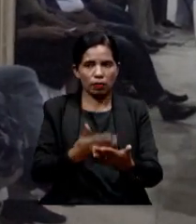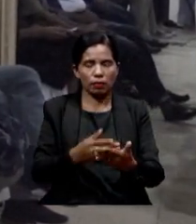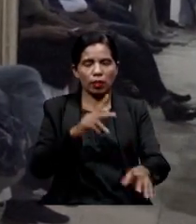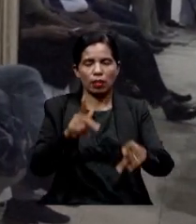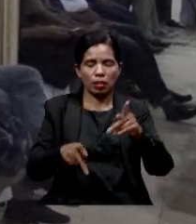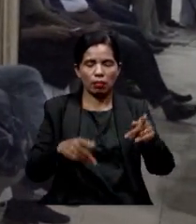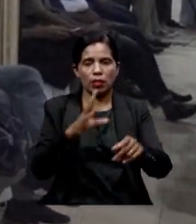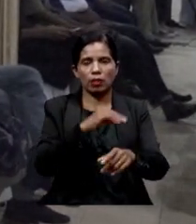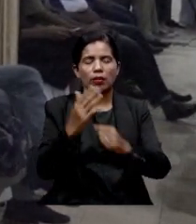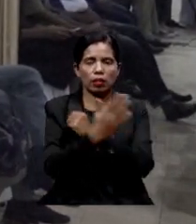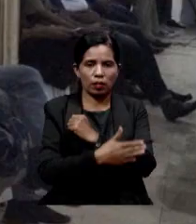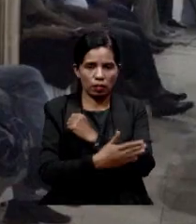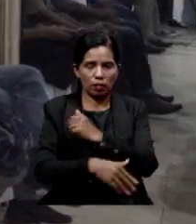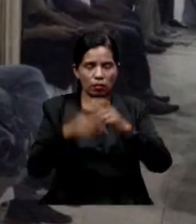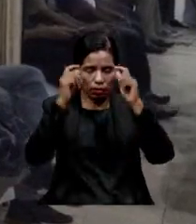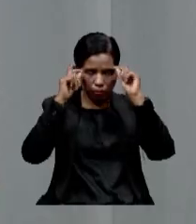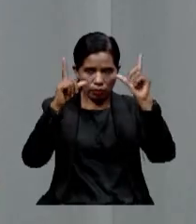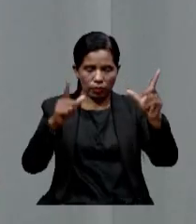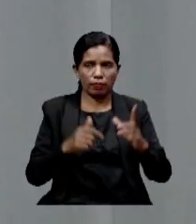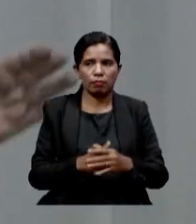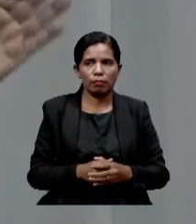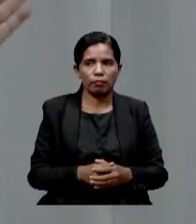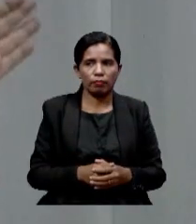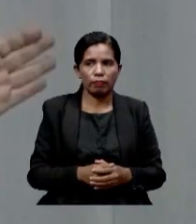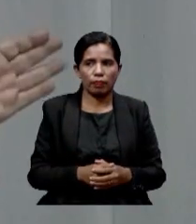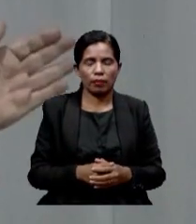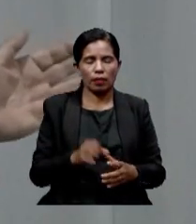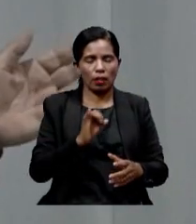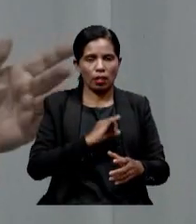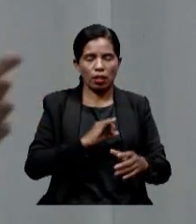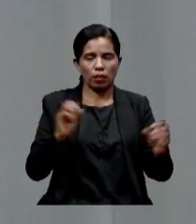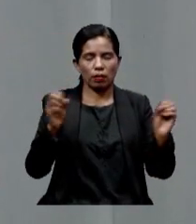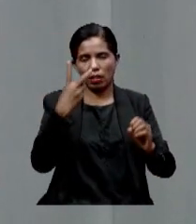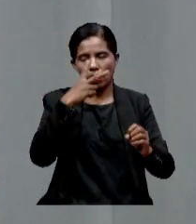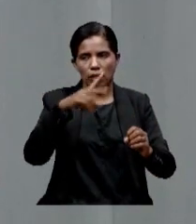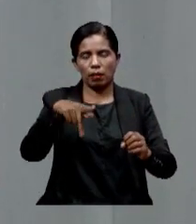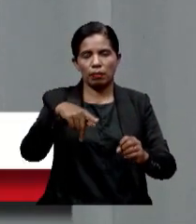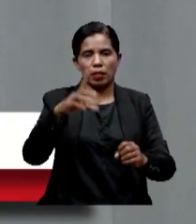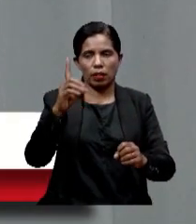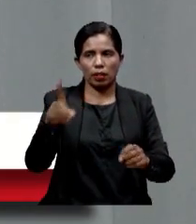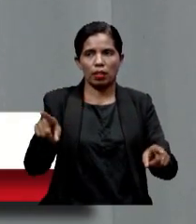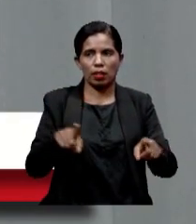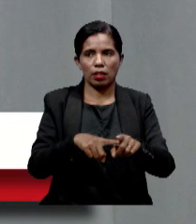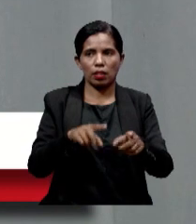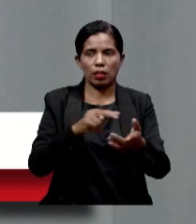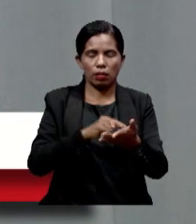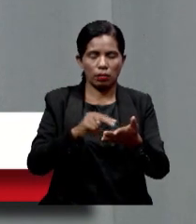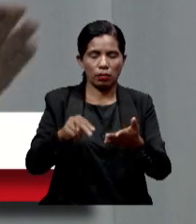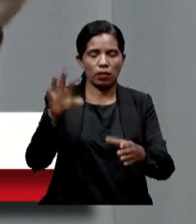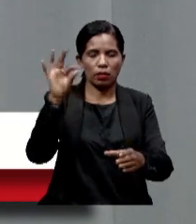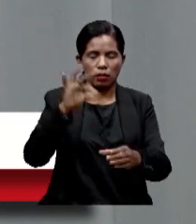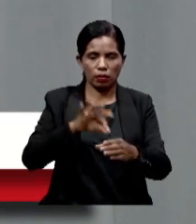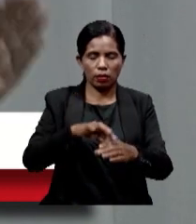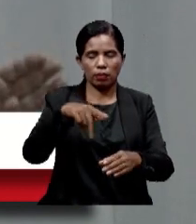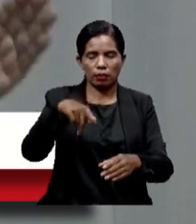povo no nação Timor-Leste. Geração Fon, haula re PD hanesa de número de votos.